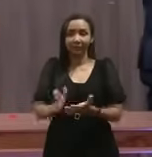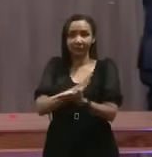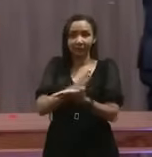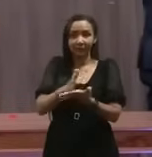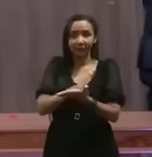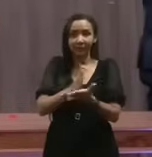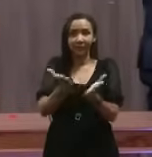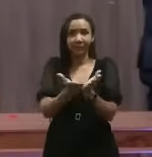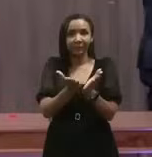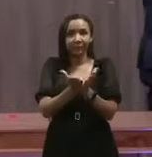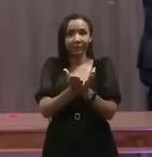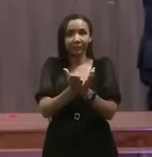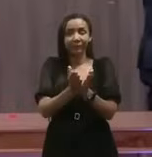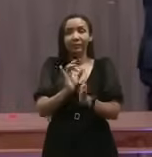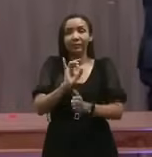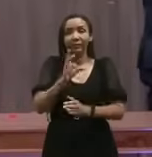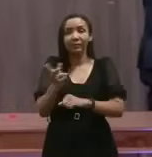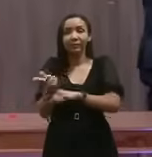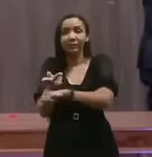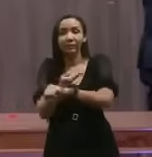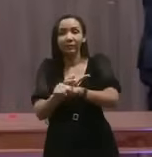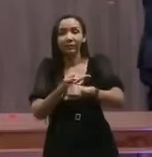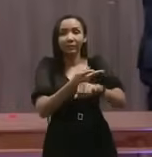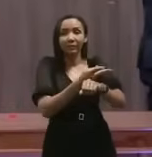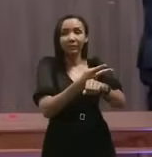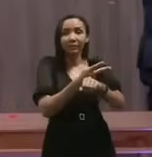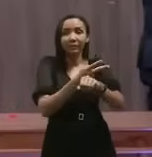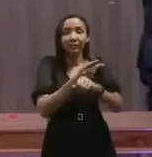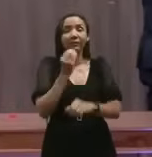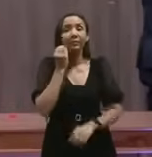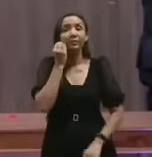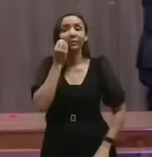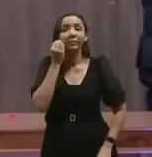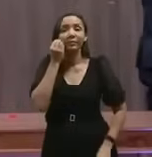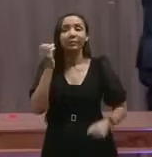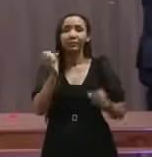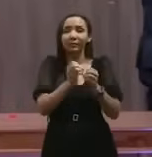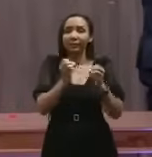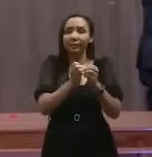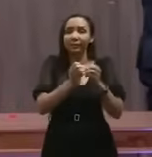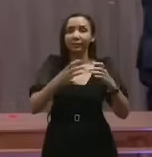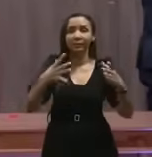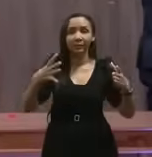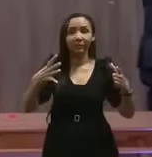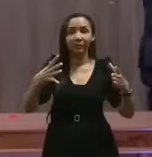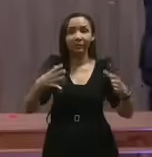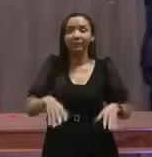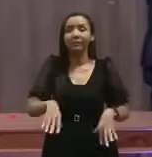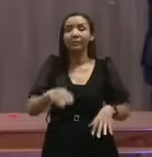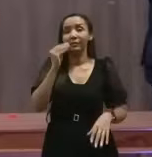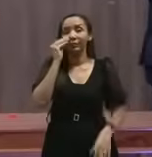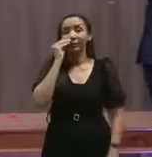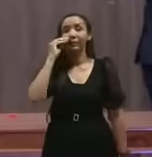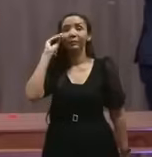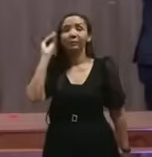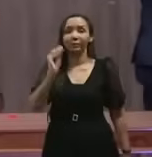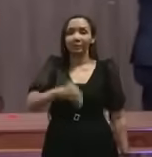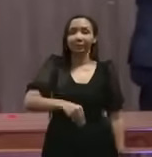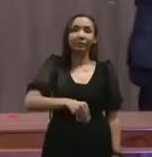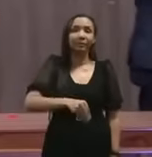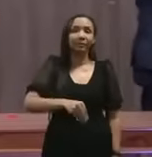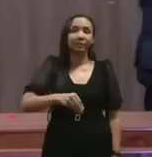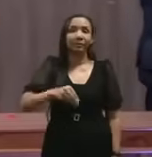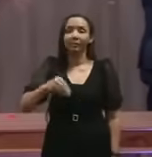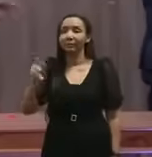sinais desprezam as reais obras de quem eles viram as obras que Jesus fez